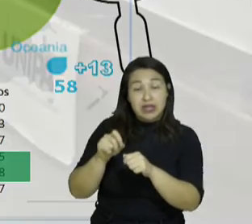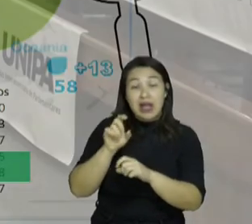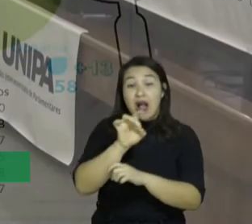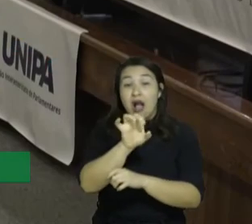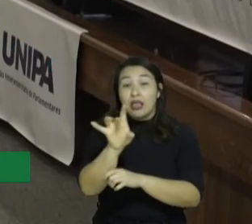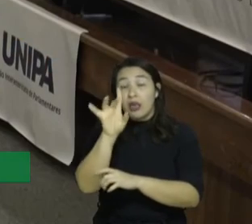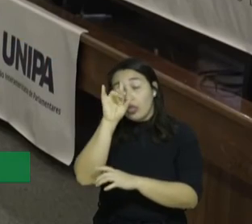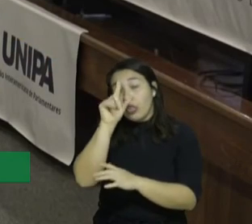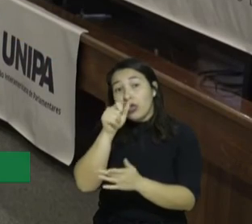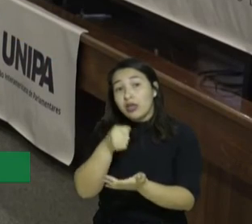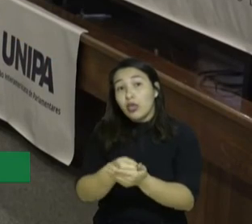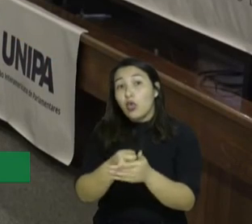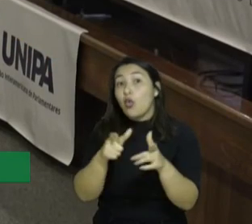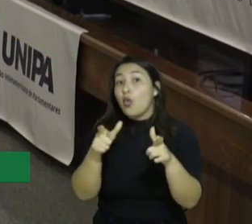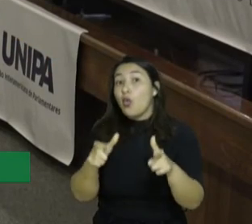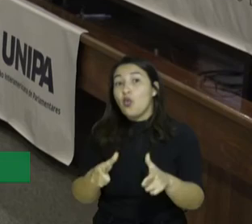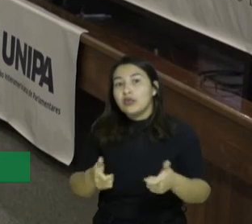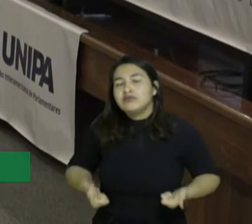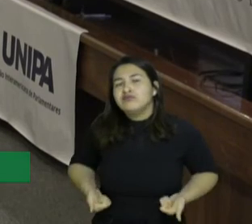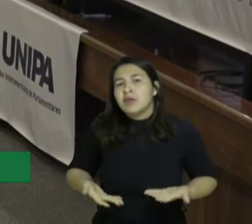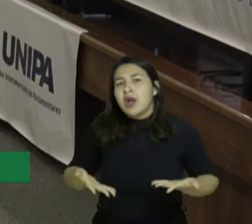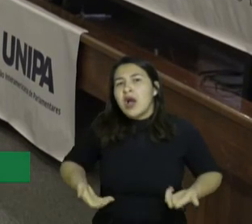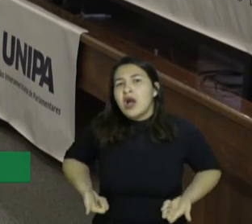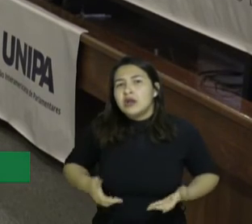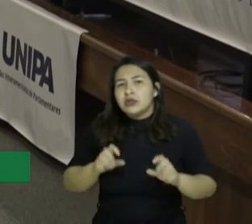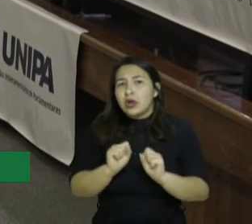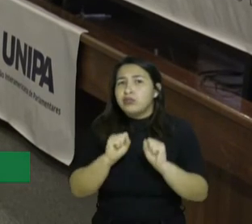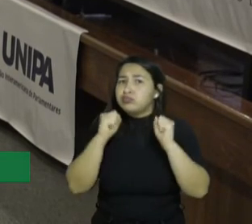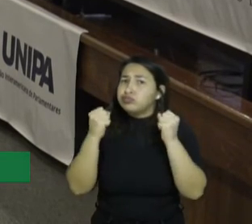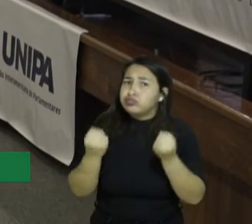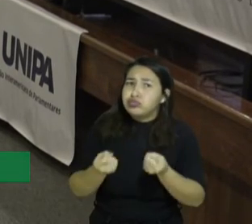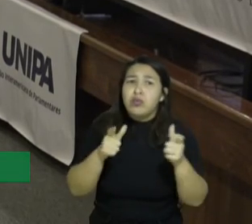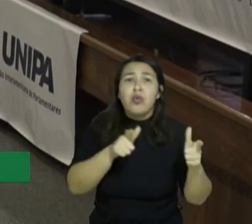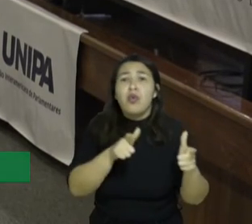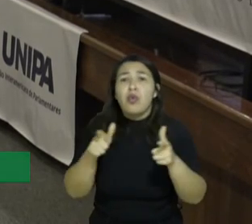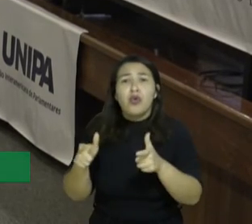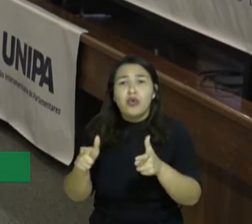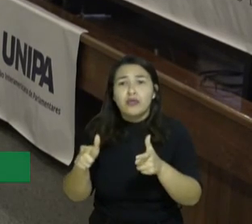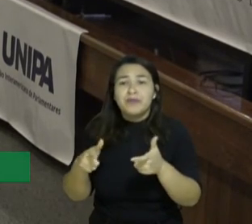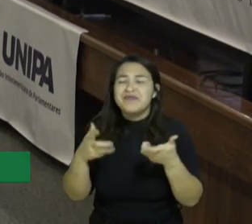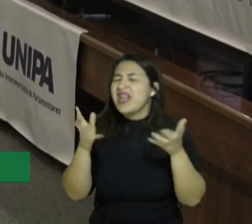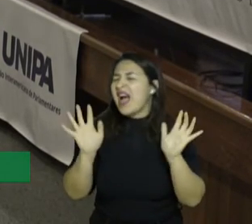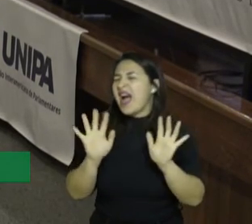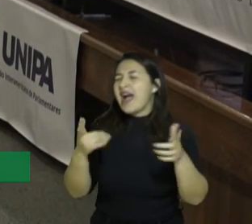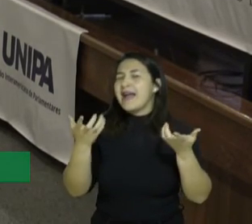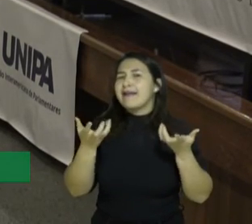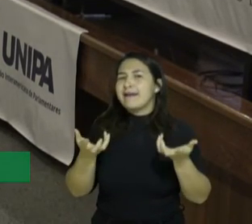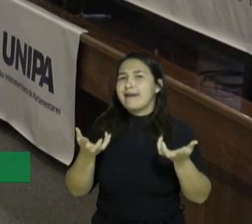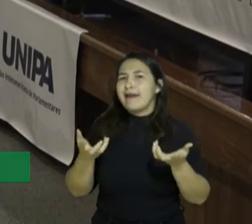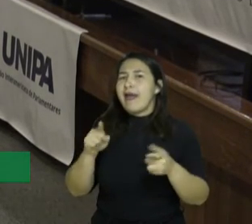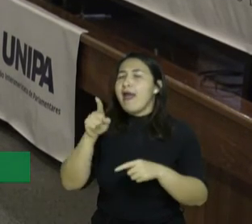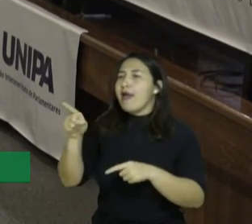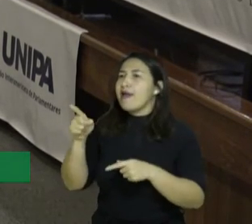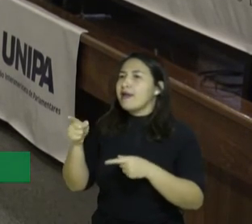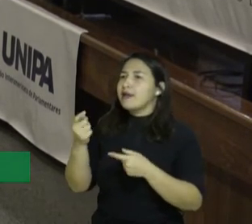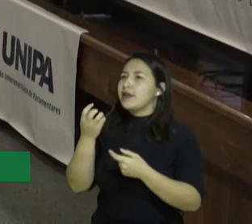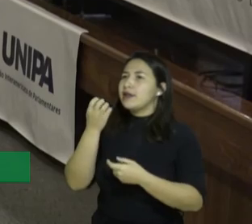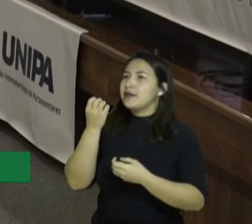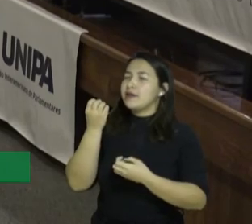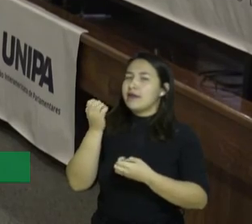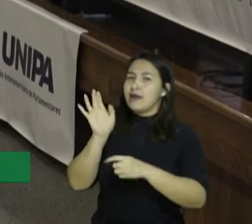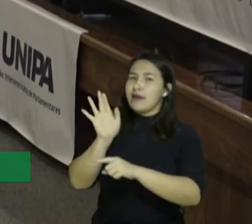Decide aonde que vai gastar seus esforços não mas eu quero ser atender um mercado de Elite